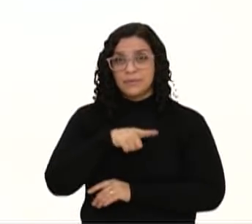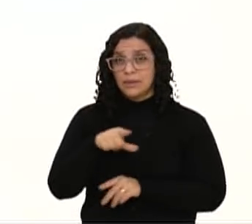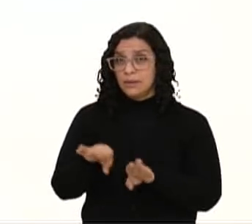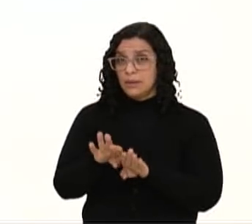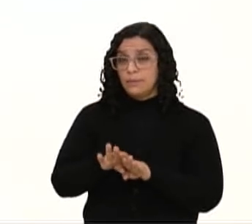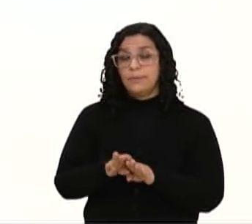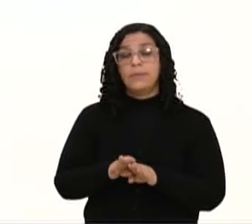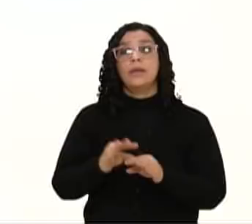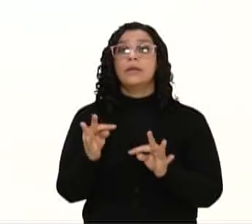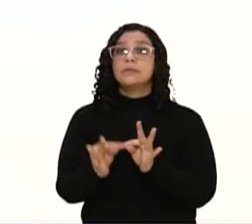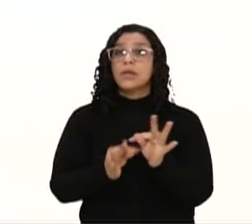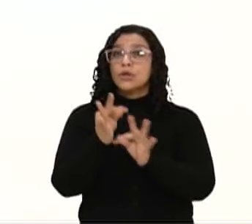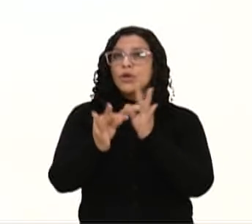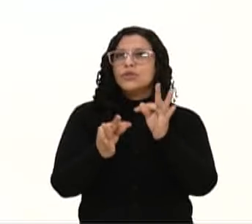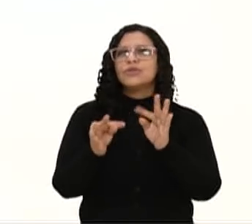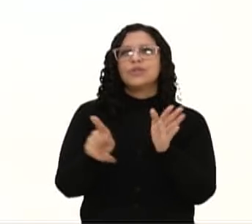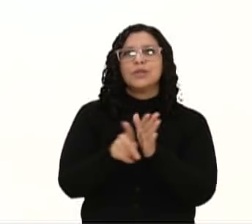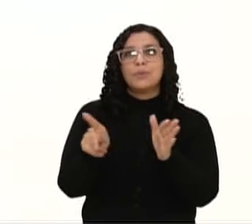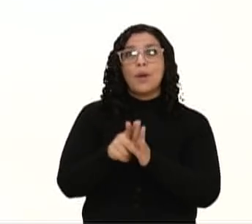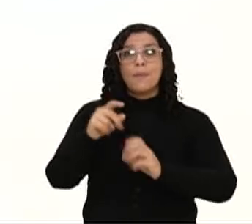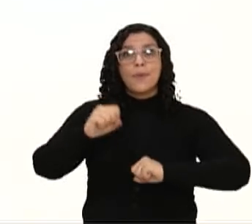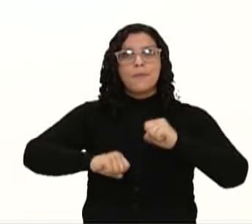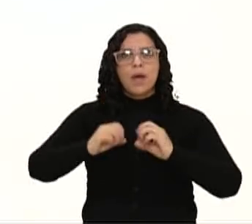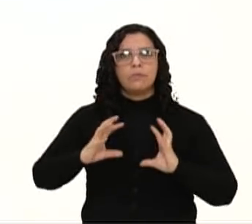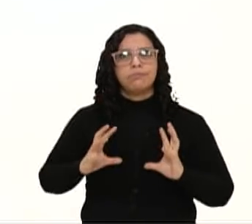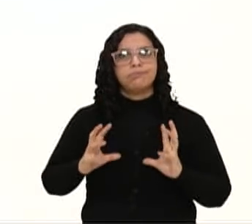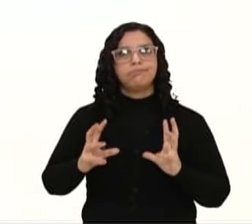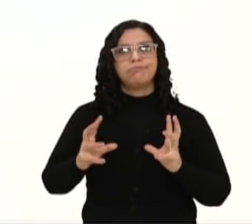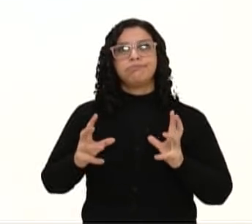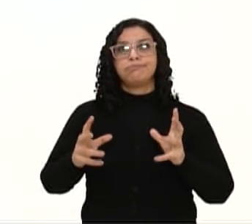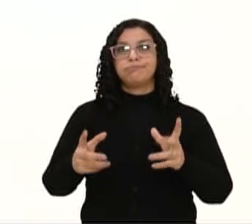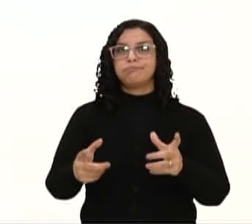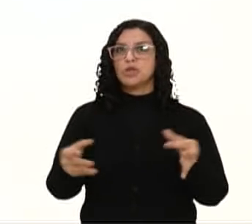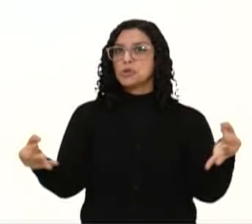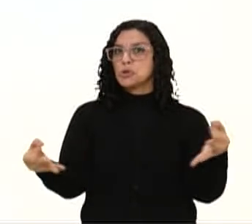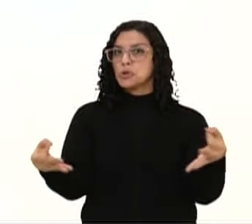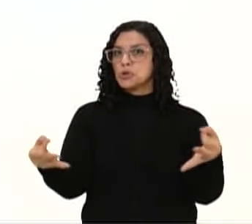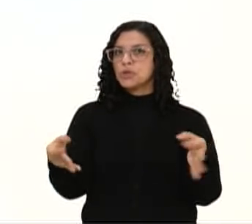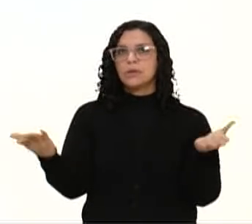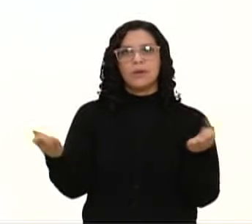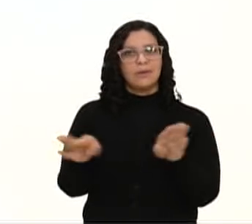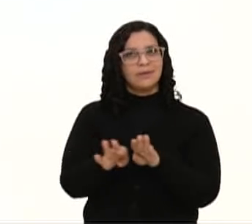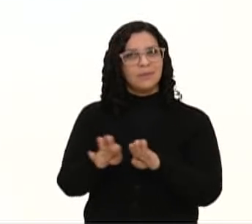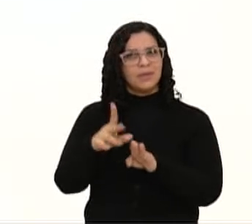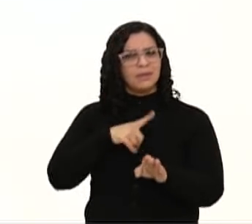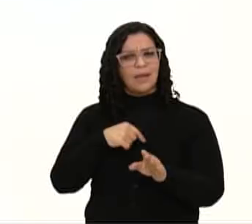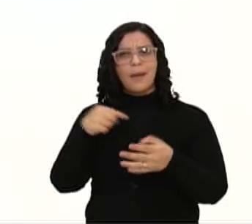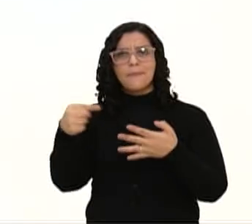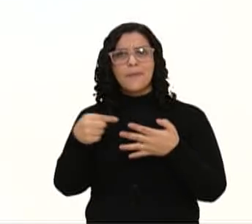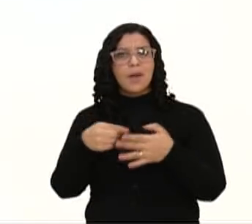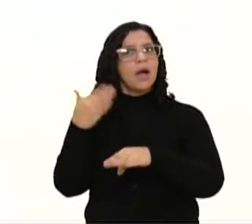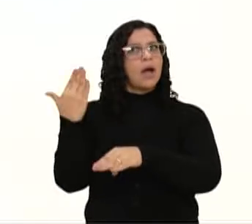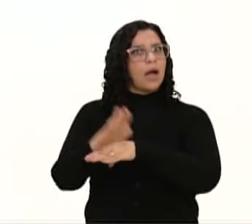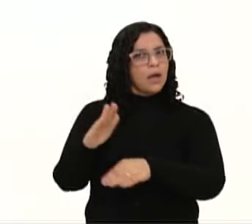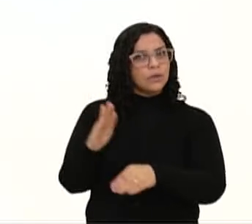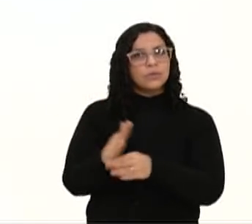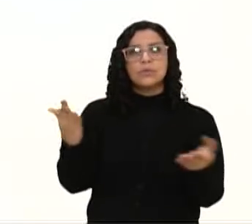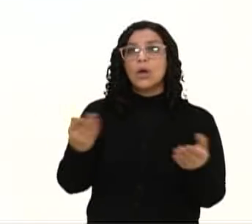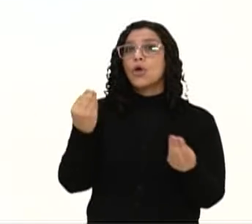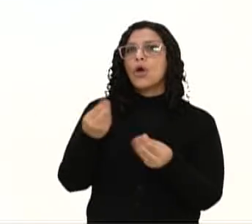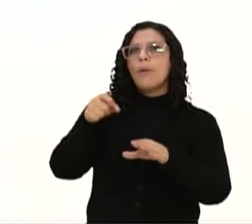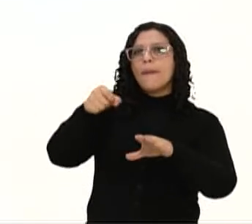de máquinas agrícolas, então máquinas cada vez mais modernas, com elementos ali que ajudam